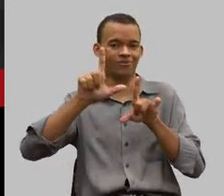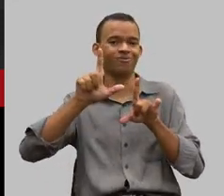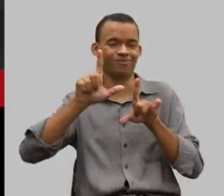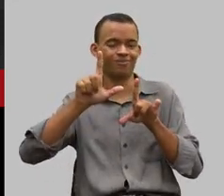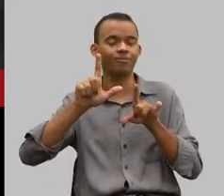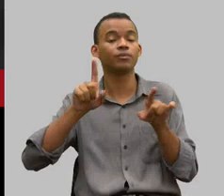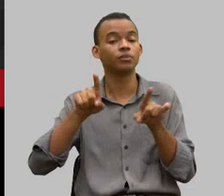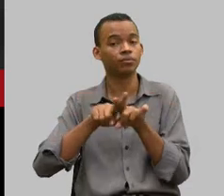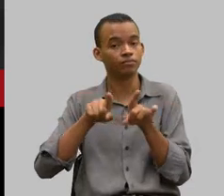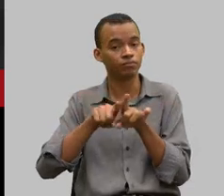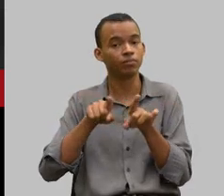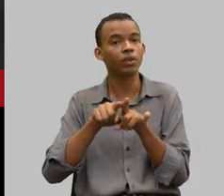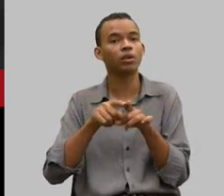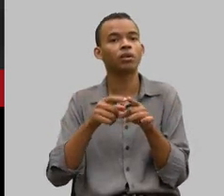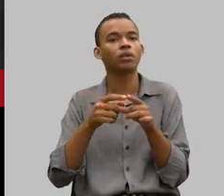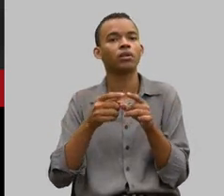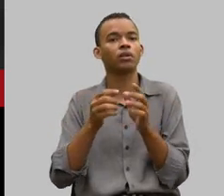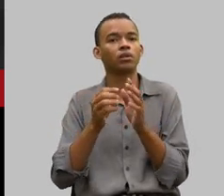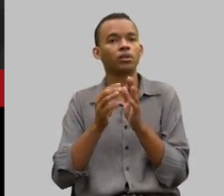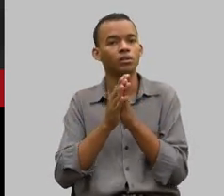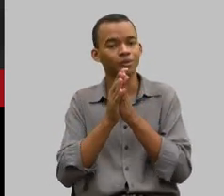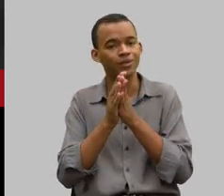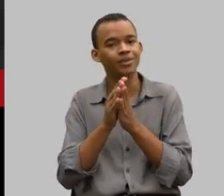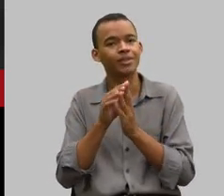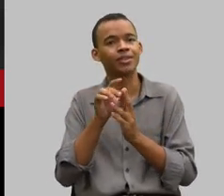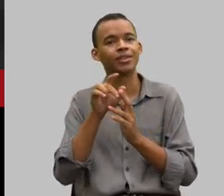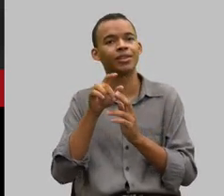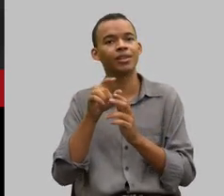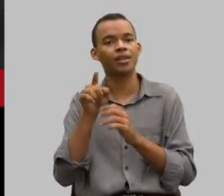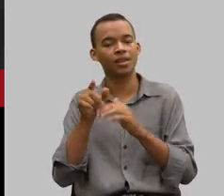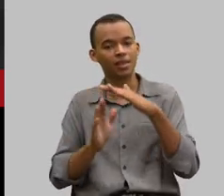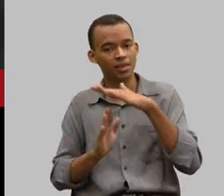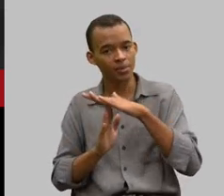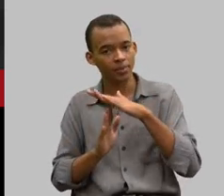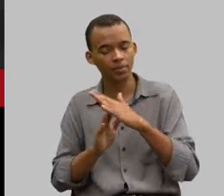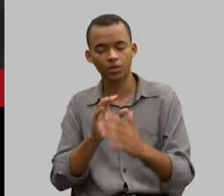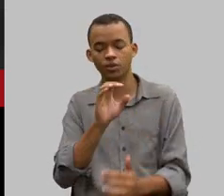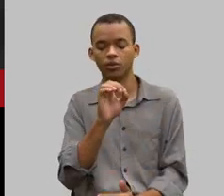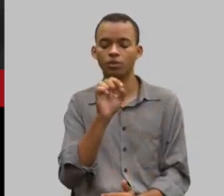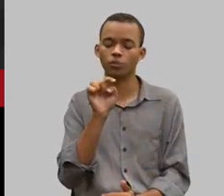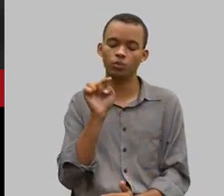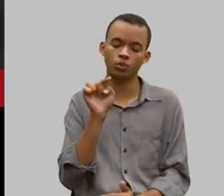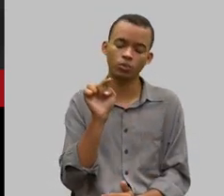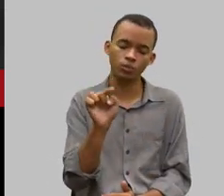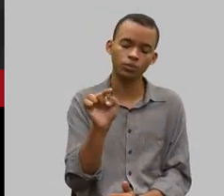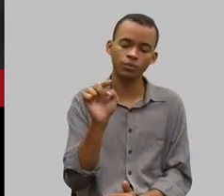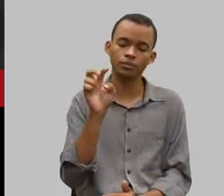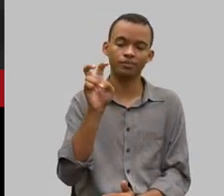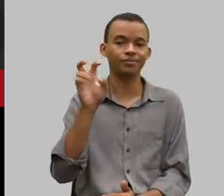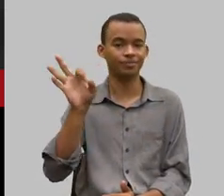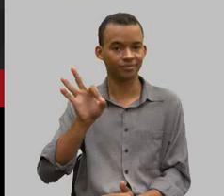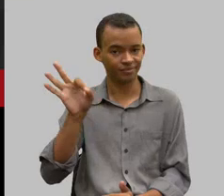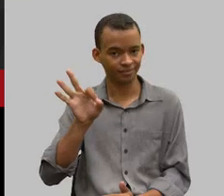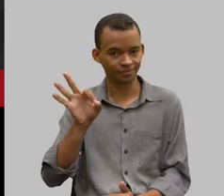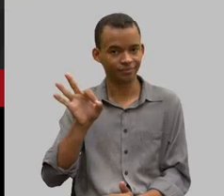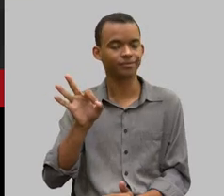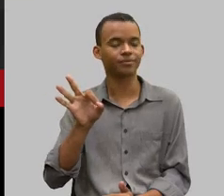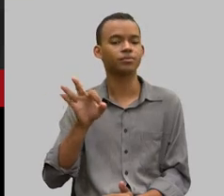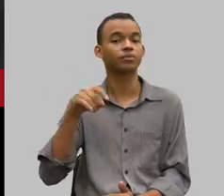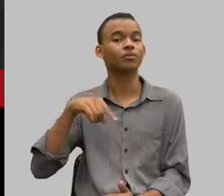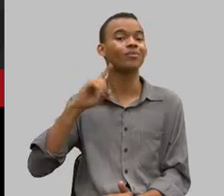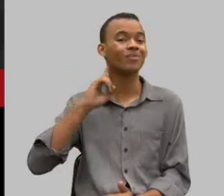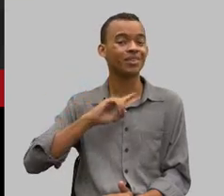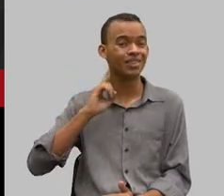que o confaz permite o limite de 0.5% então Minas Gerais é o estado que